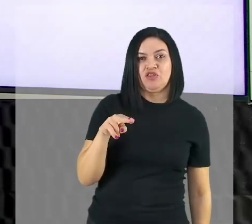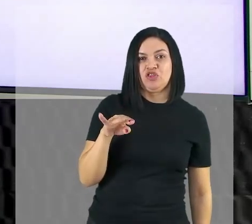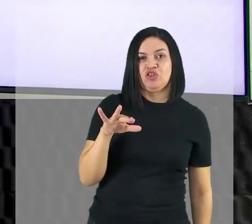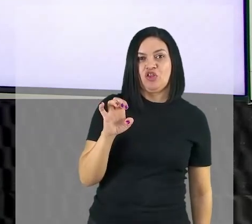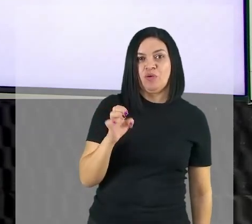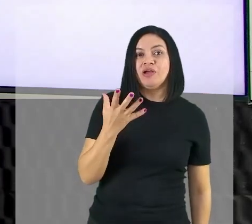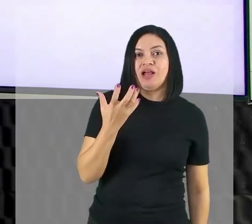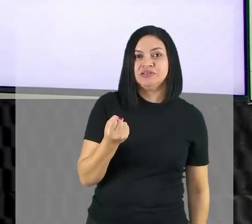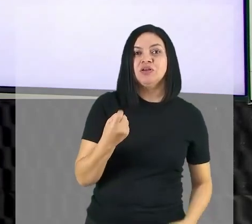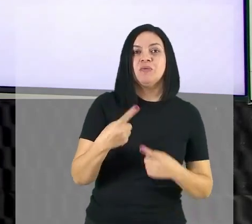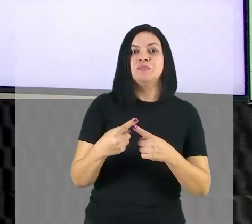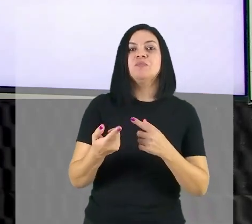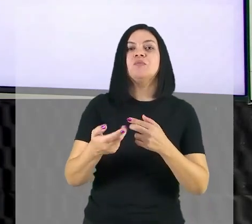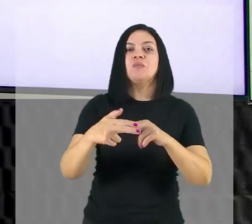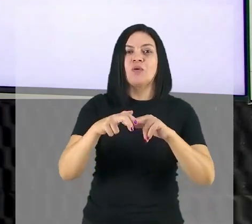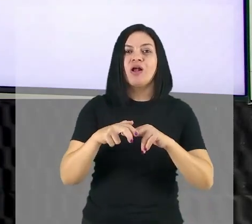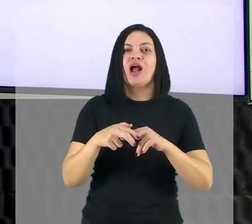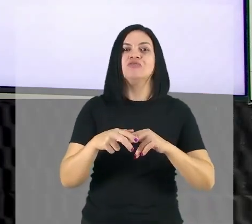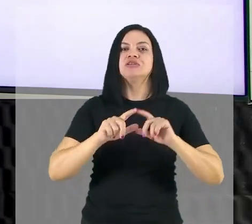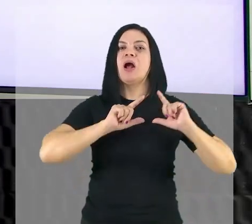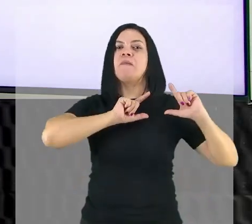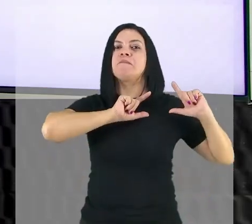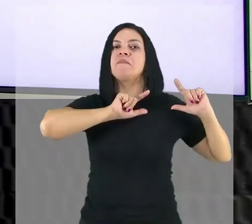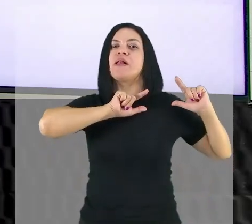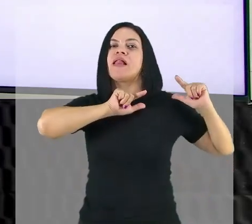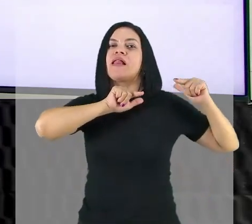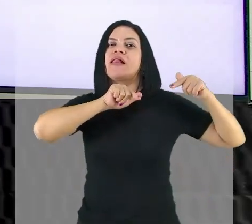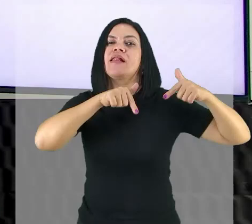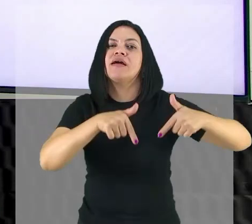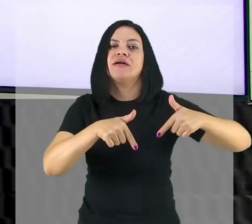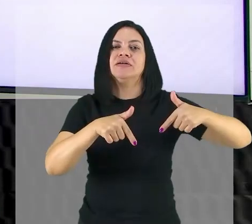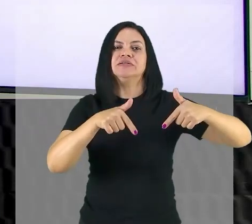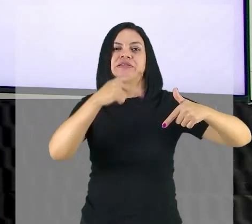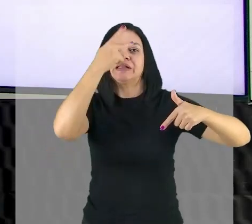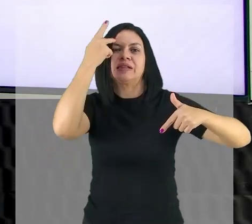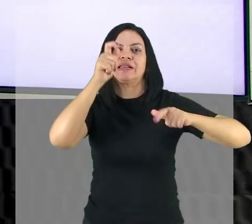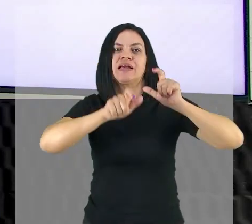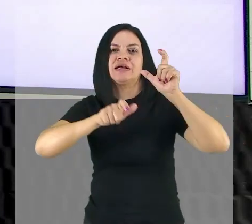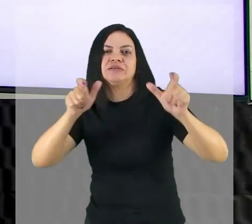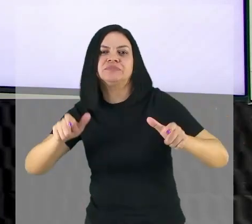às origens africanas dessas pessoas, desses